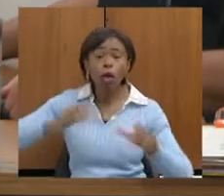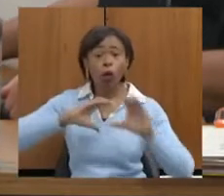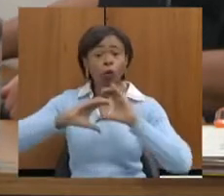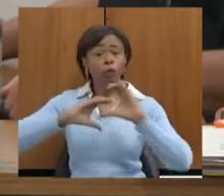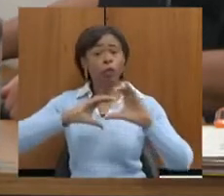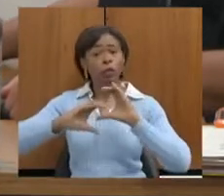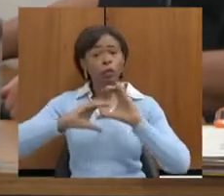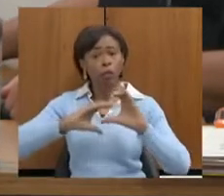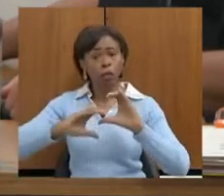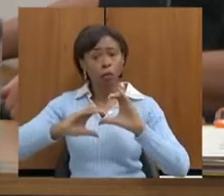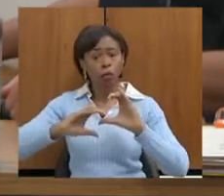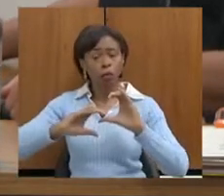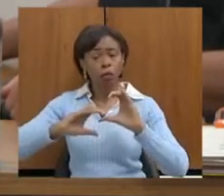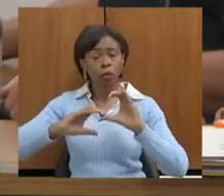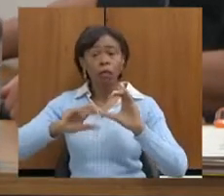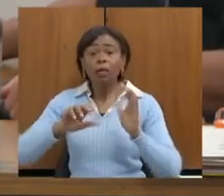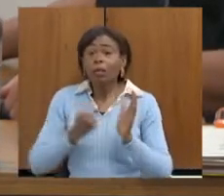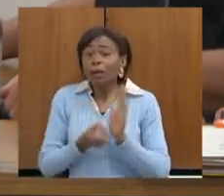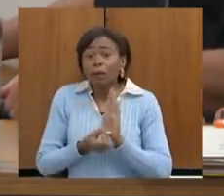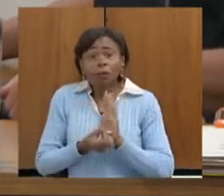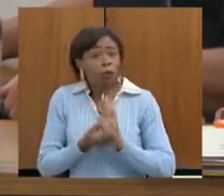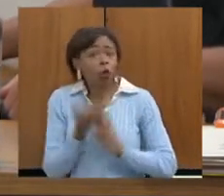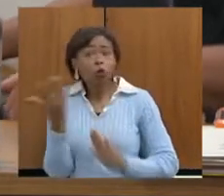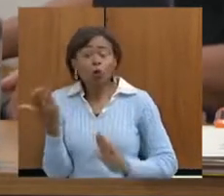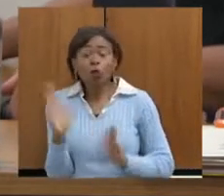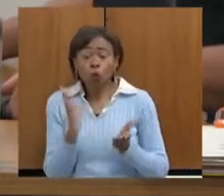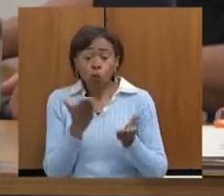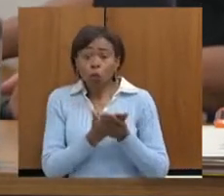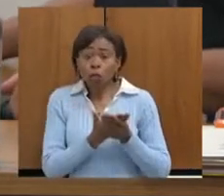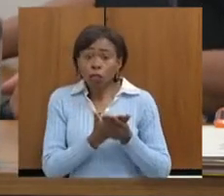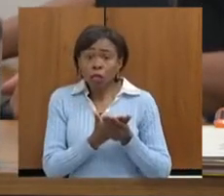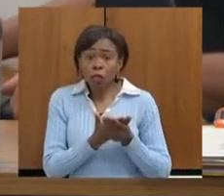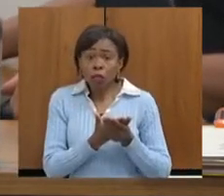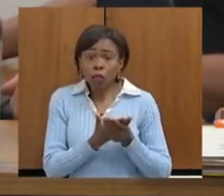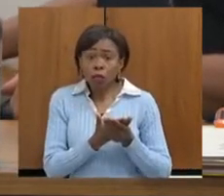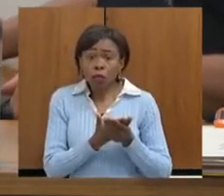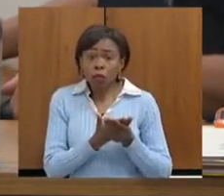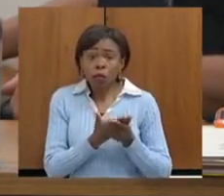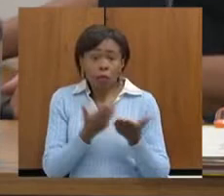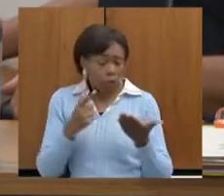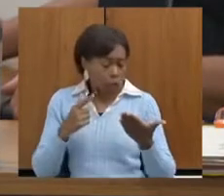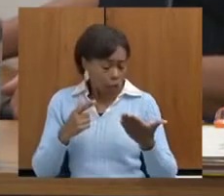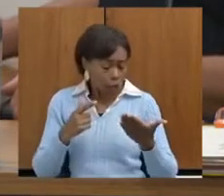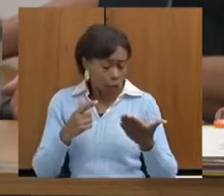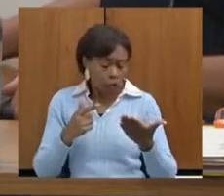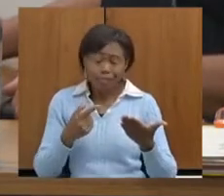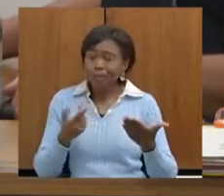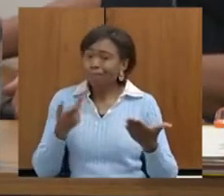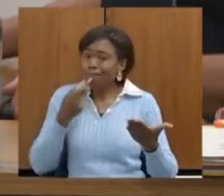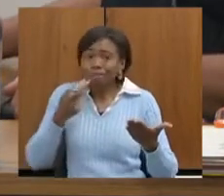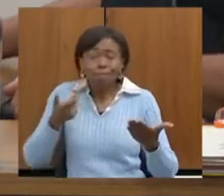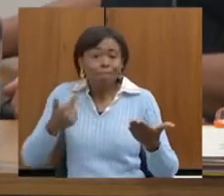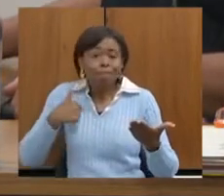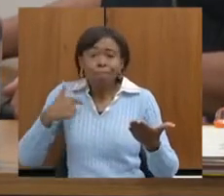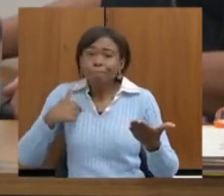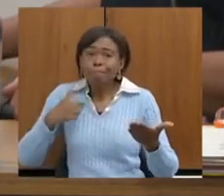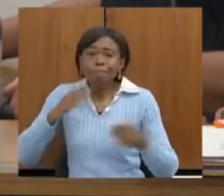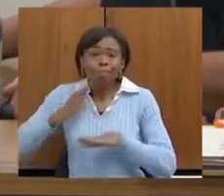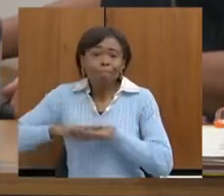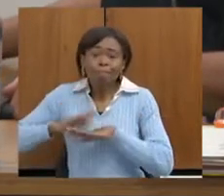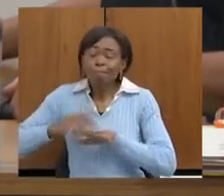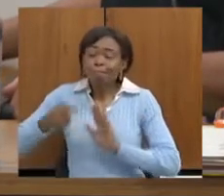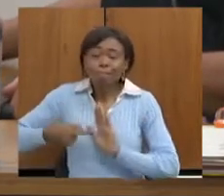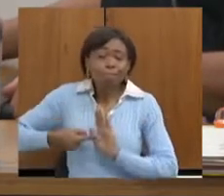que estão no Eu tinha muitas vezes fala para as pessoas atingidas que eu não tenho condições de apresentar de